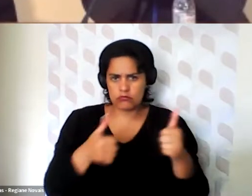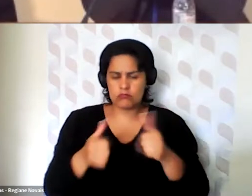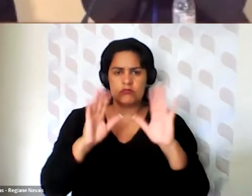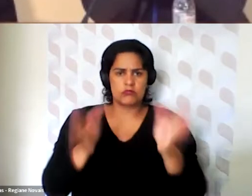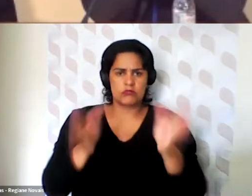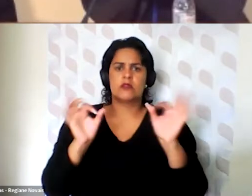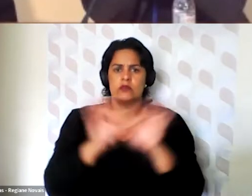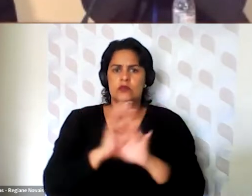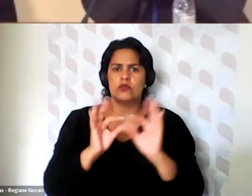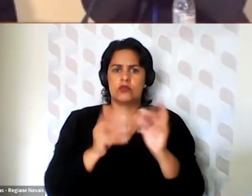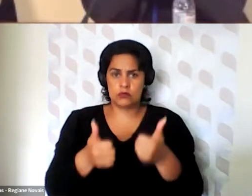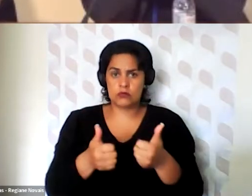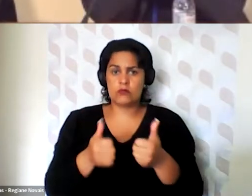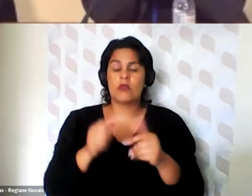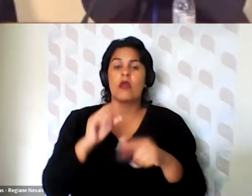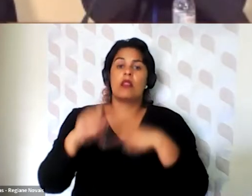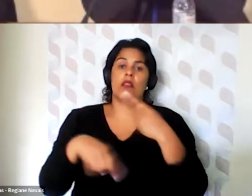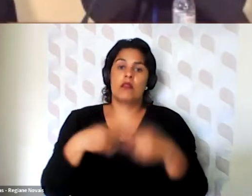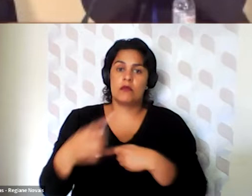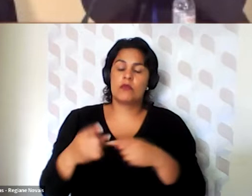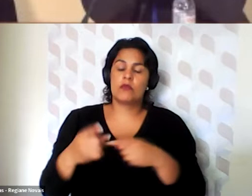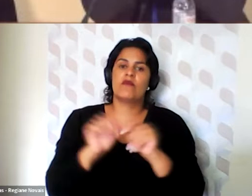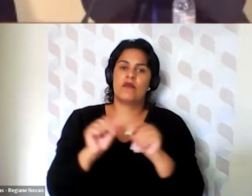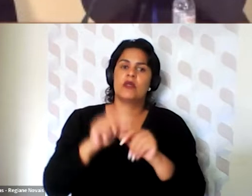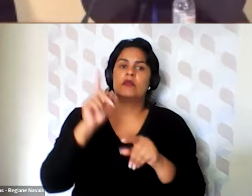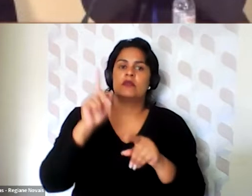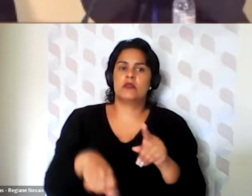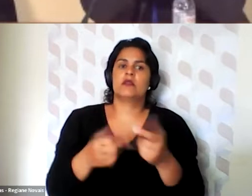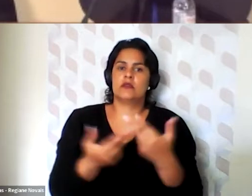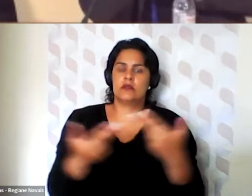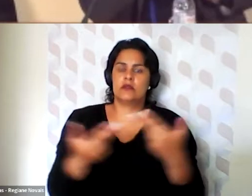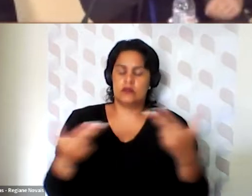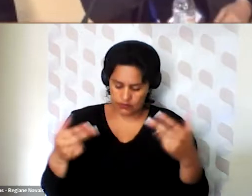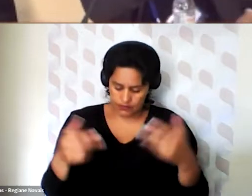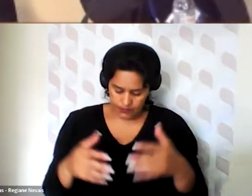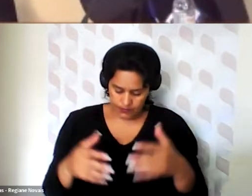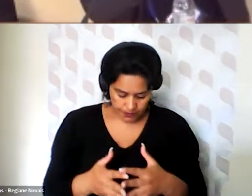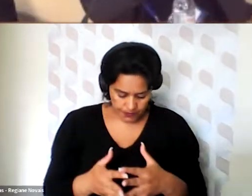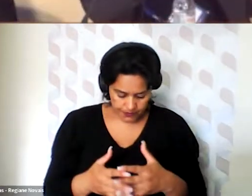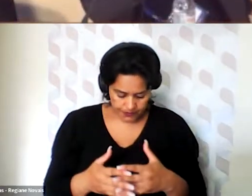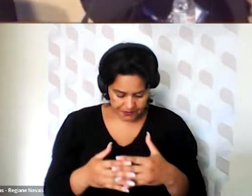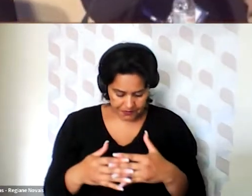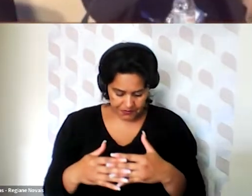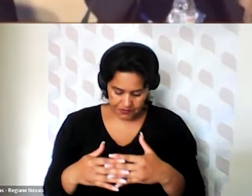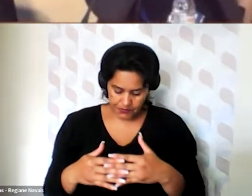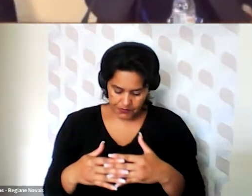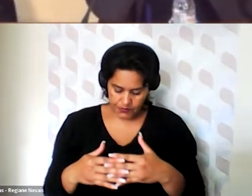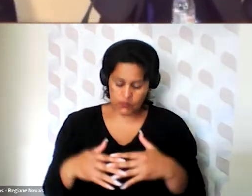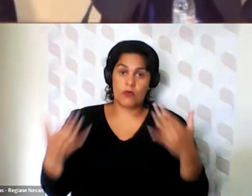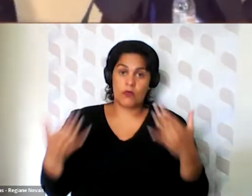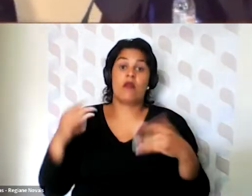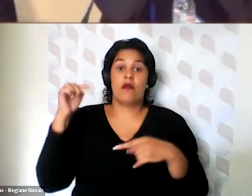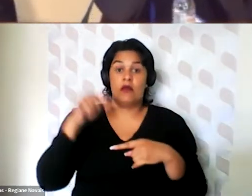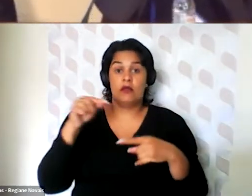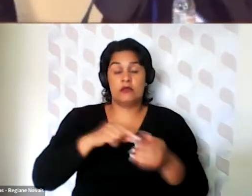fazer aquilo, porque aquilo viu-se que é bom, né? Isso pode ser desde um nível bem elevado de